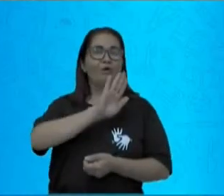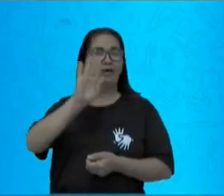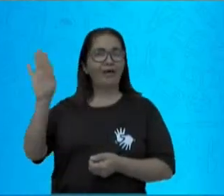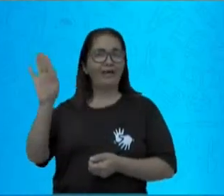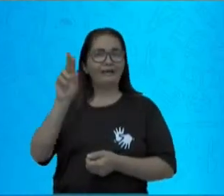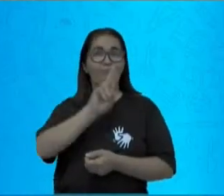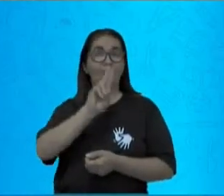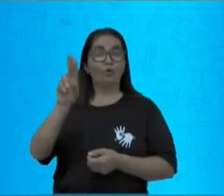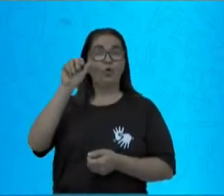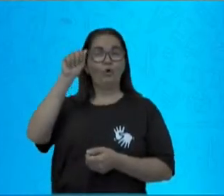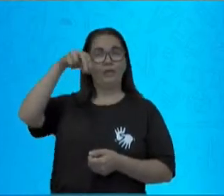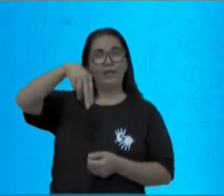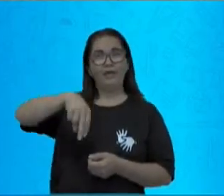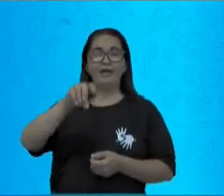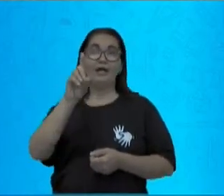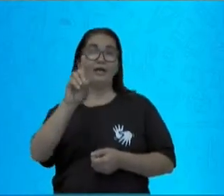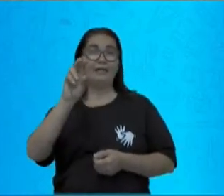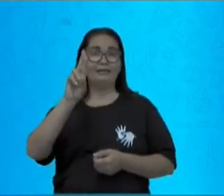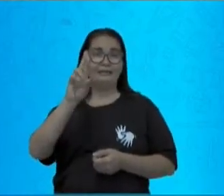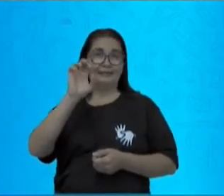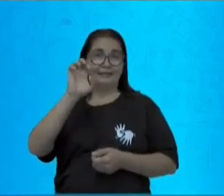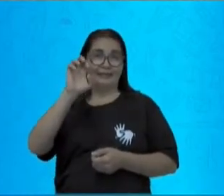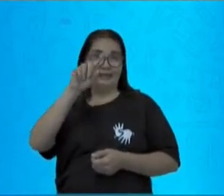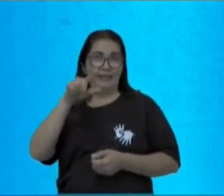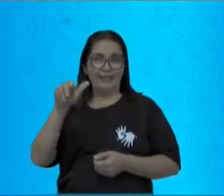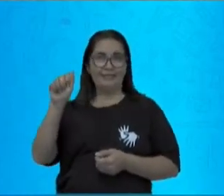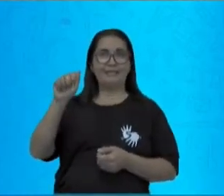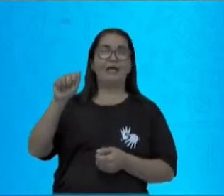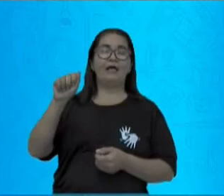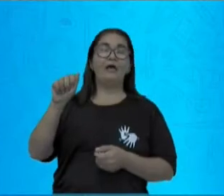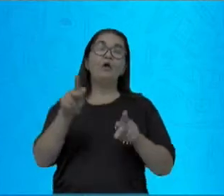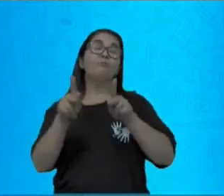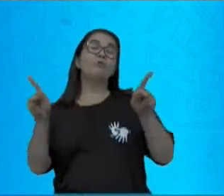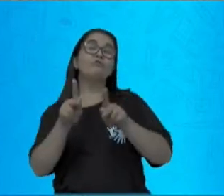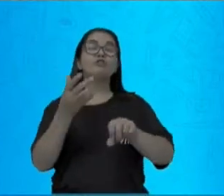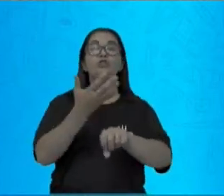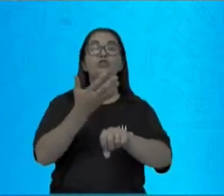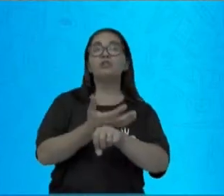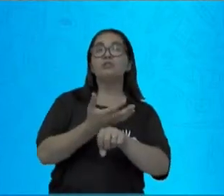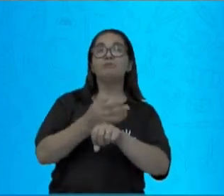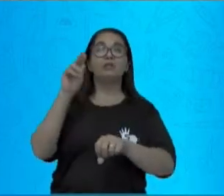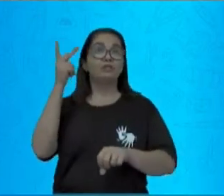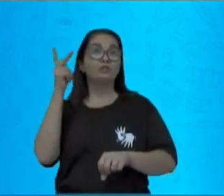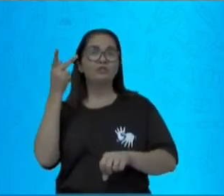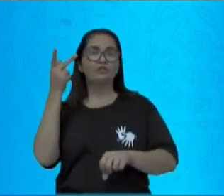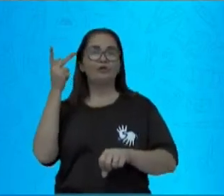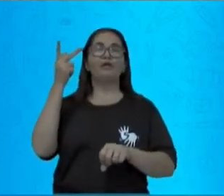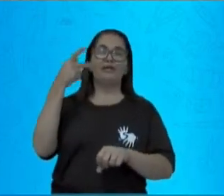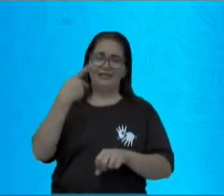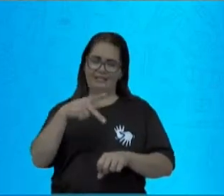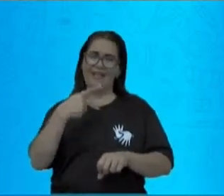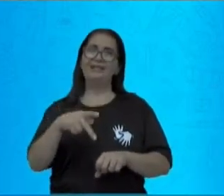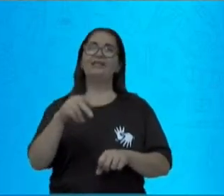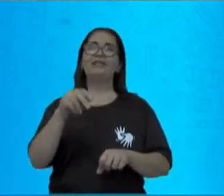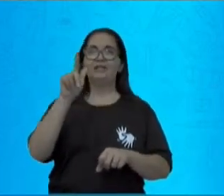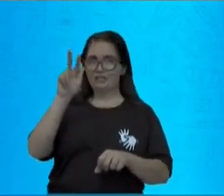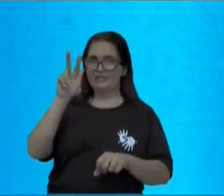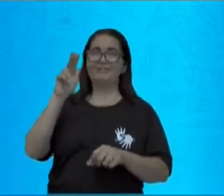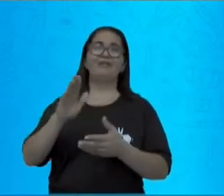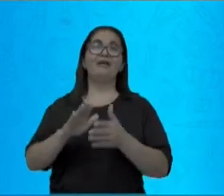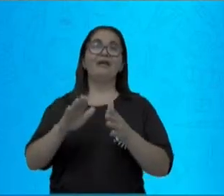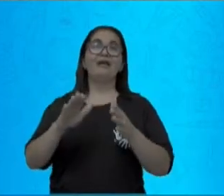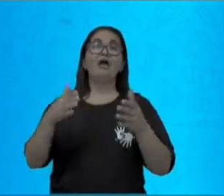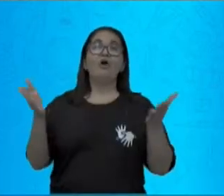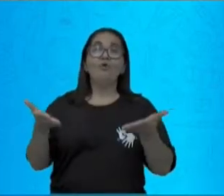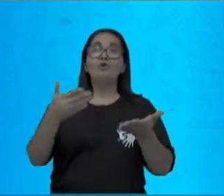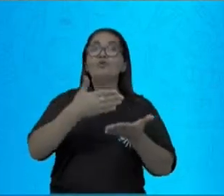Olá, sou Andresa Magalhães, professora de História da Secretaria Municipal de Governador Valadares. Vamos dar início